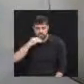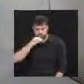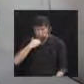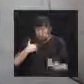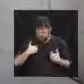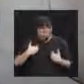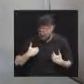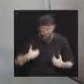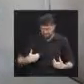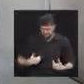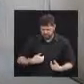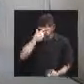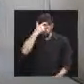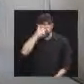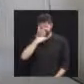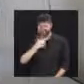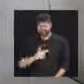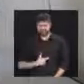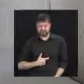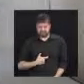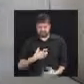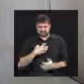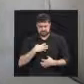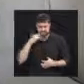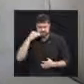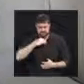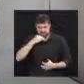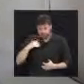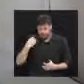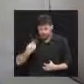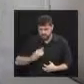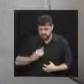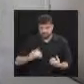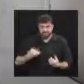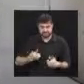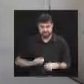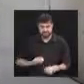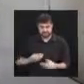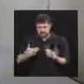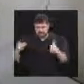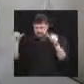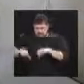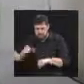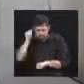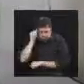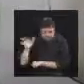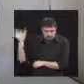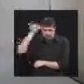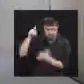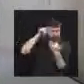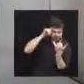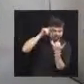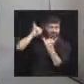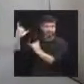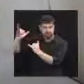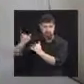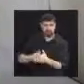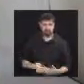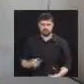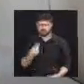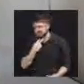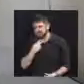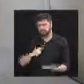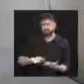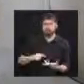Enfraquece a matéria, enfraquece você como um todo. Então nós devemos evitar, do dia a dia, sermos pessimistas. Não vai